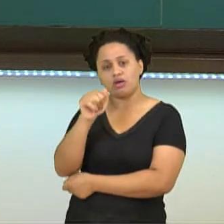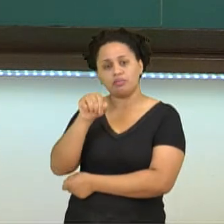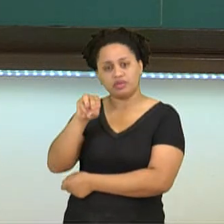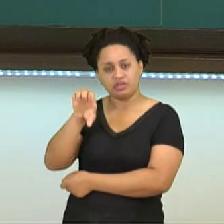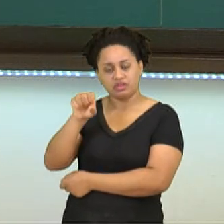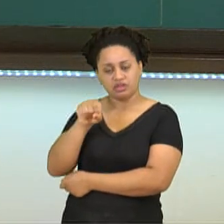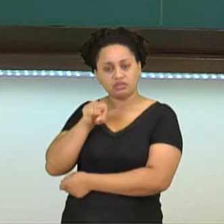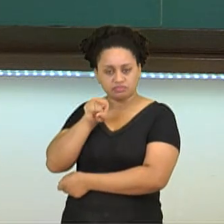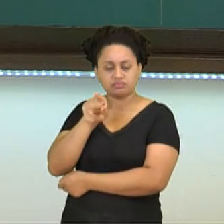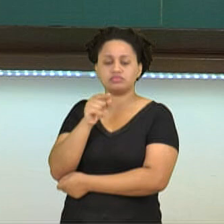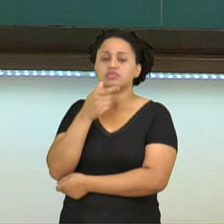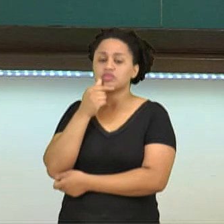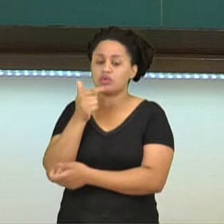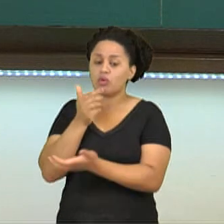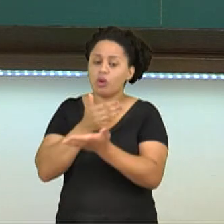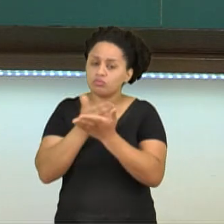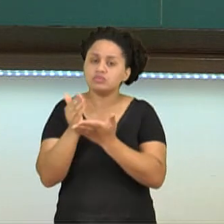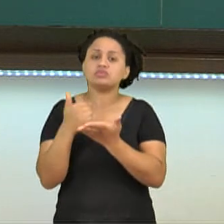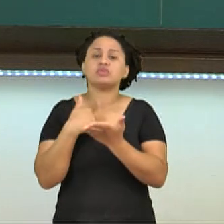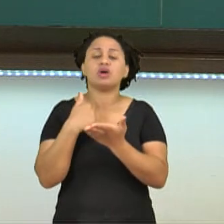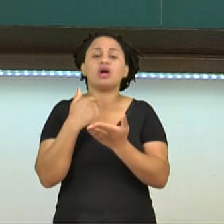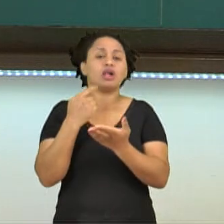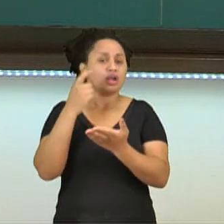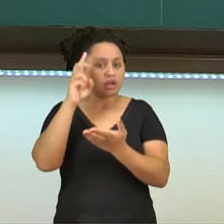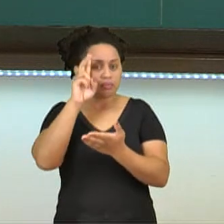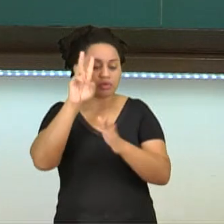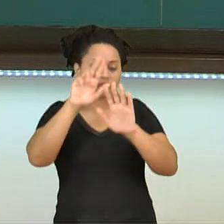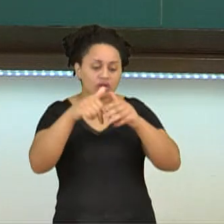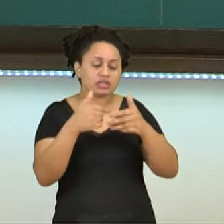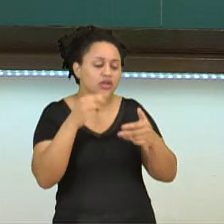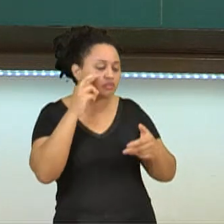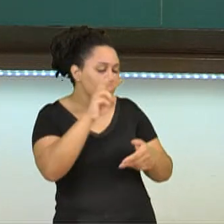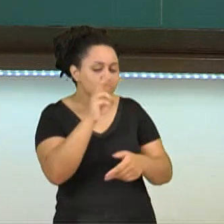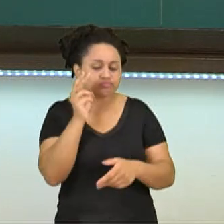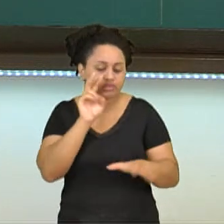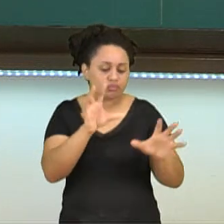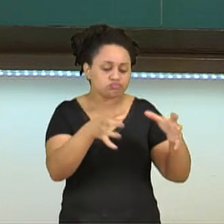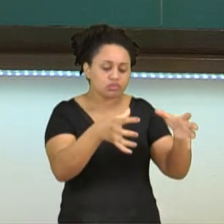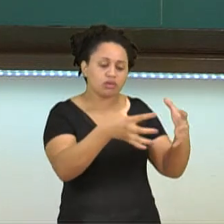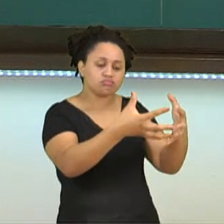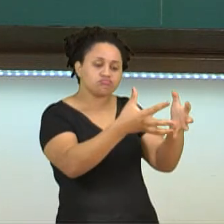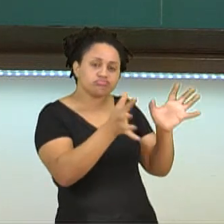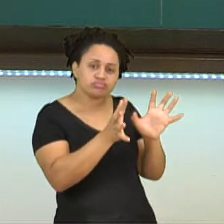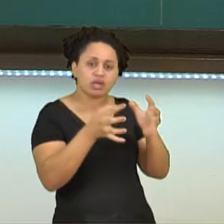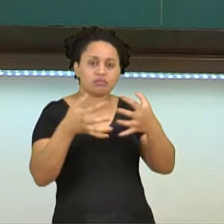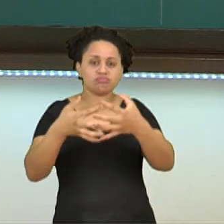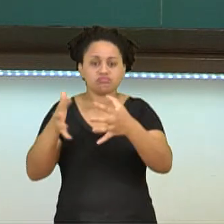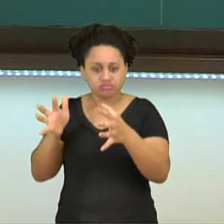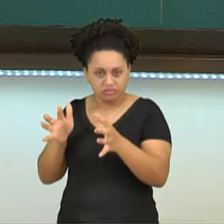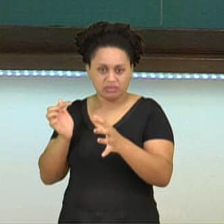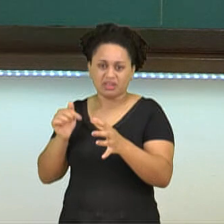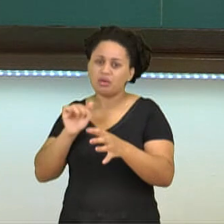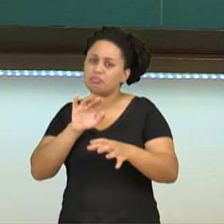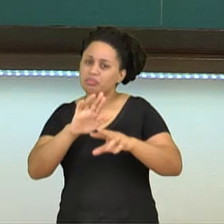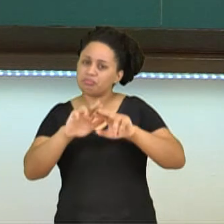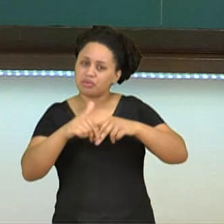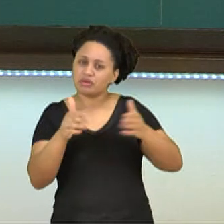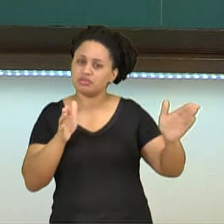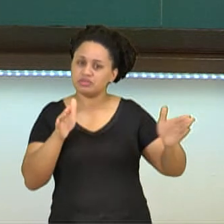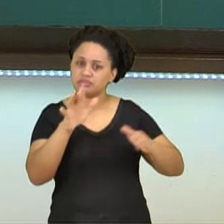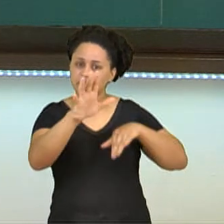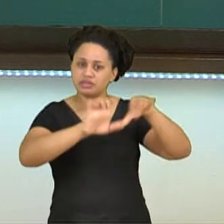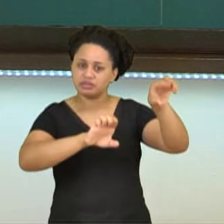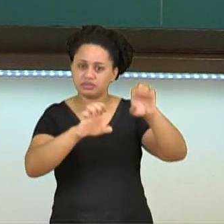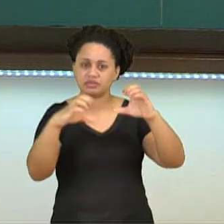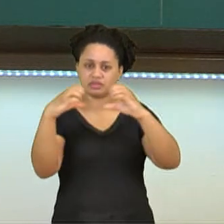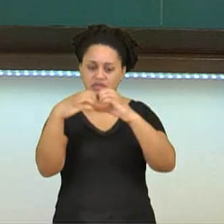que resolveu criar através de 2 cestos de colheita de pesco. Ali que surgiu toda a história do